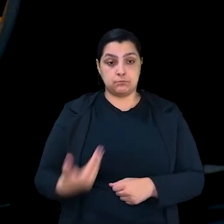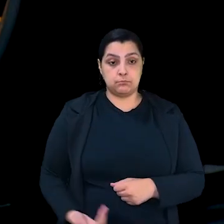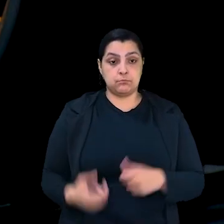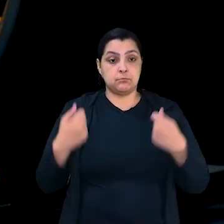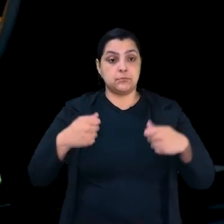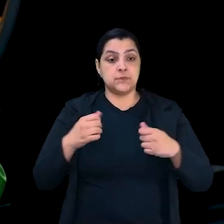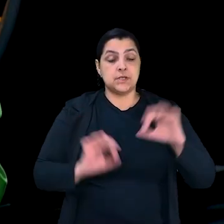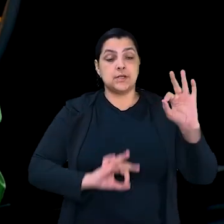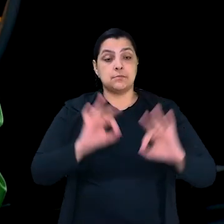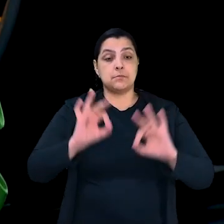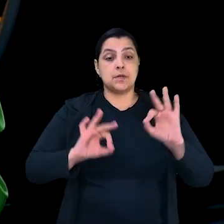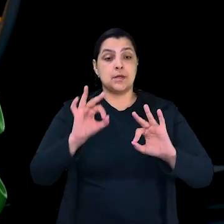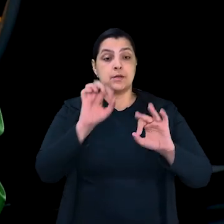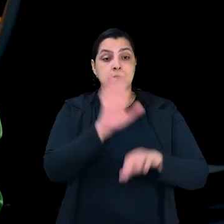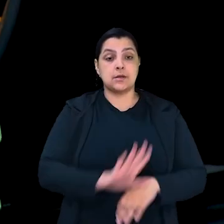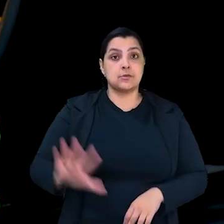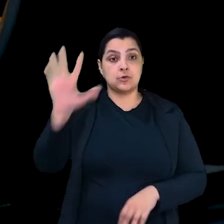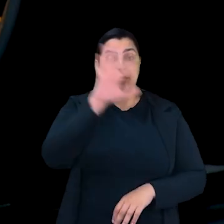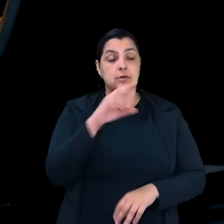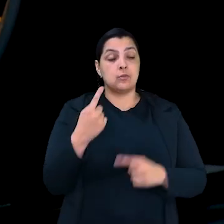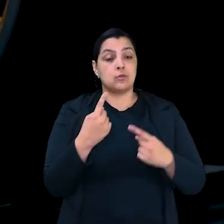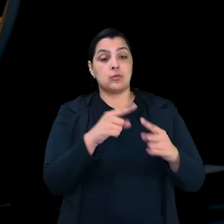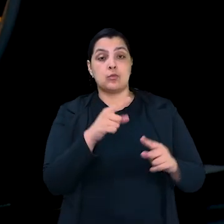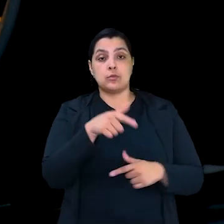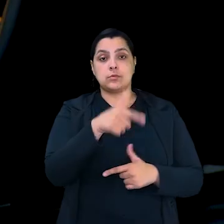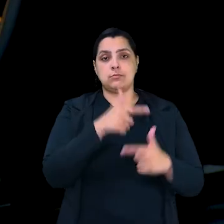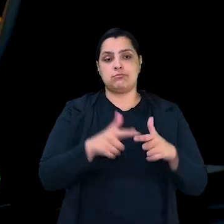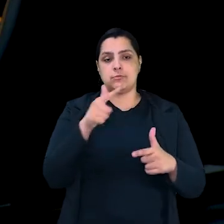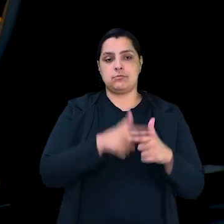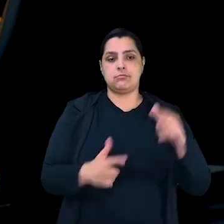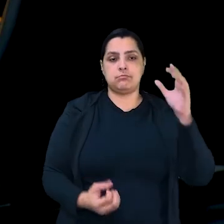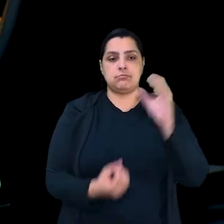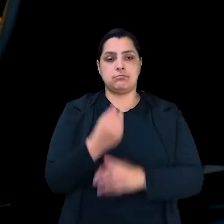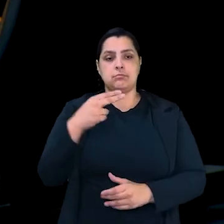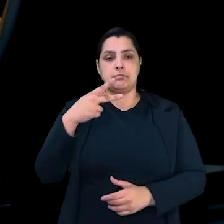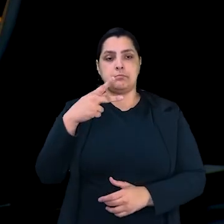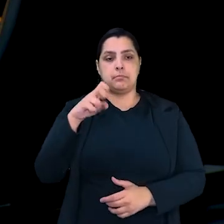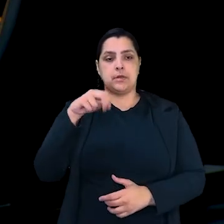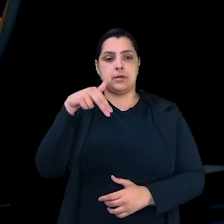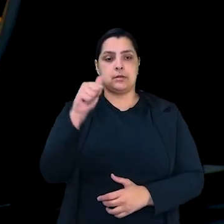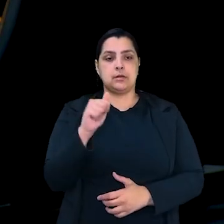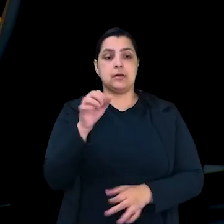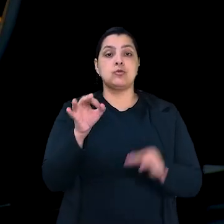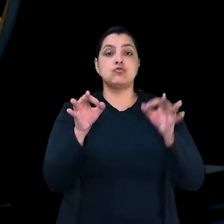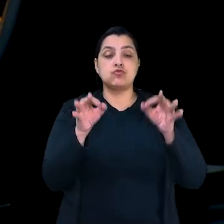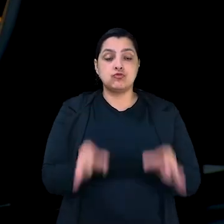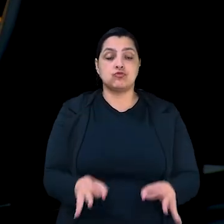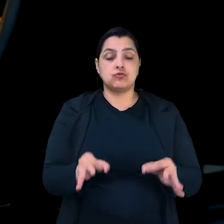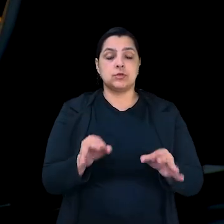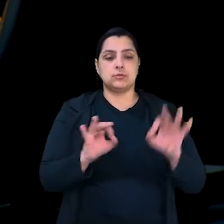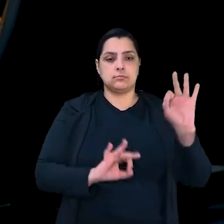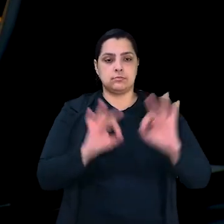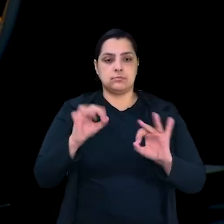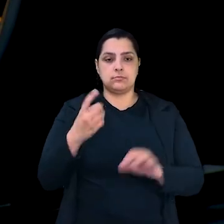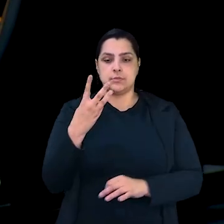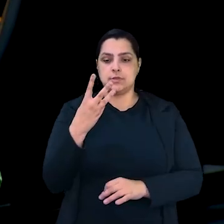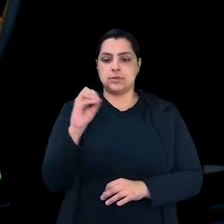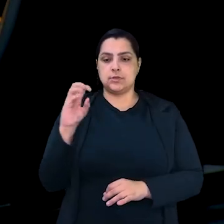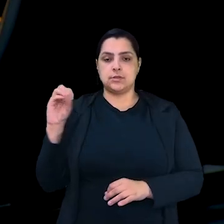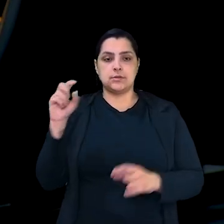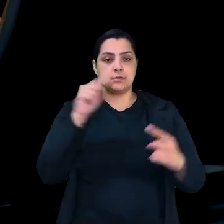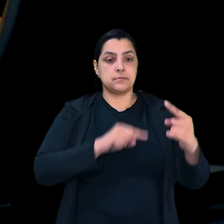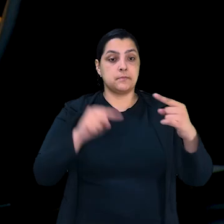público criasse um Plano Nacional de Enfrentamento ao Problema. Foi aí que surgiu o Pena Justa. O planejamento tem mais